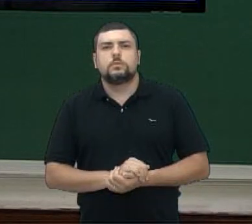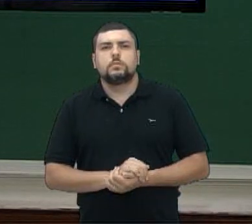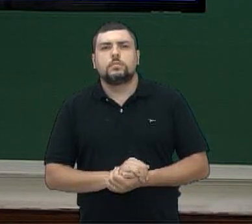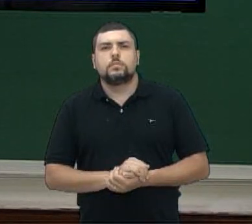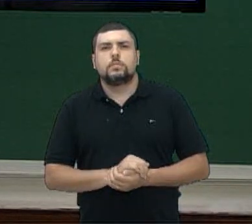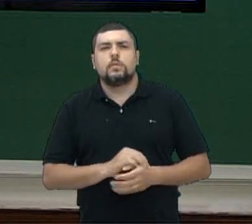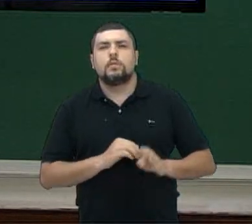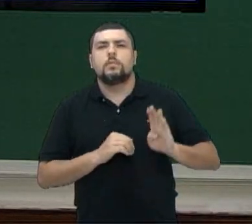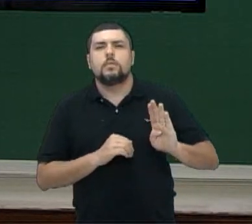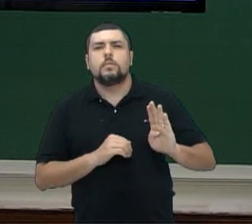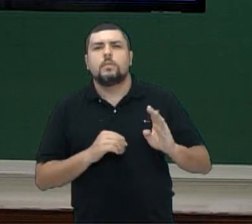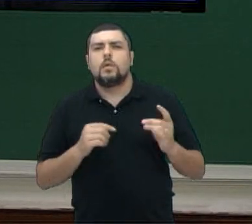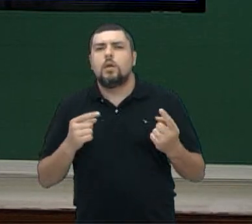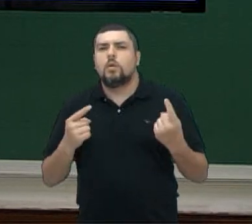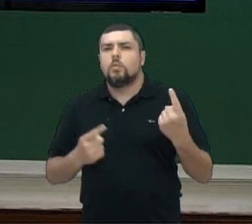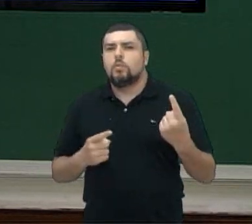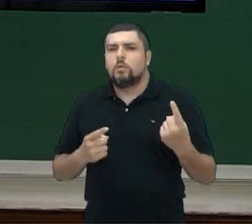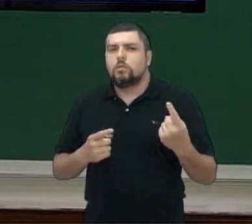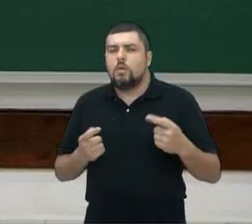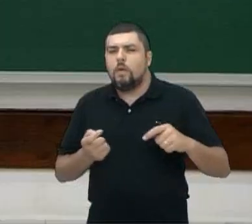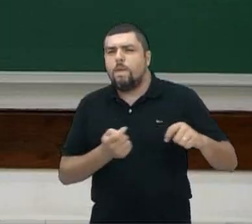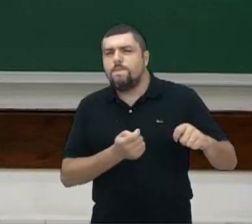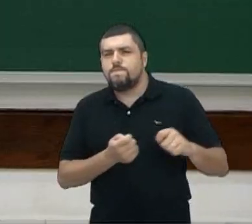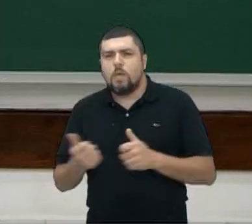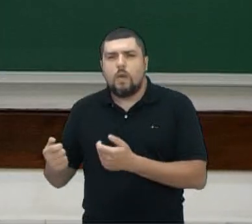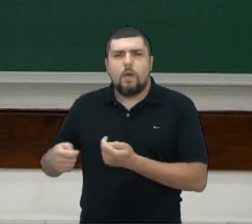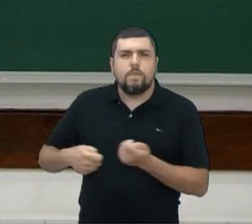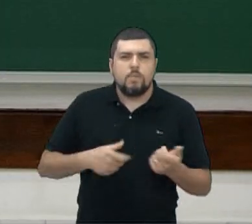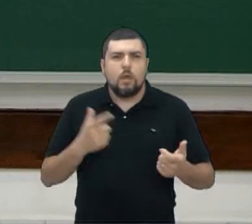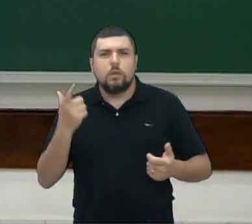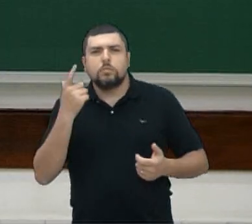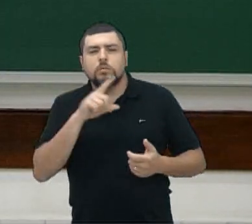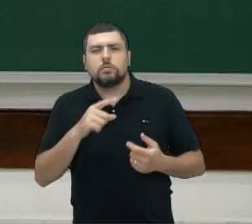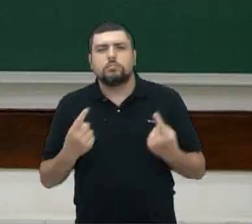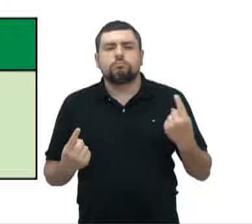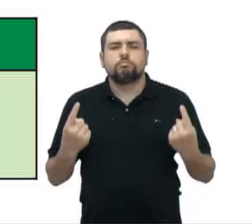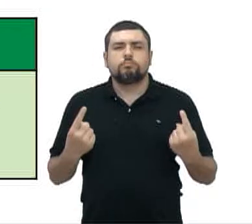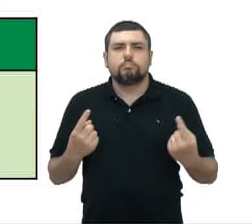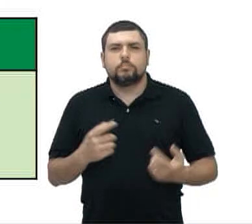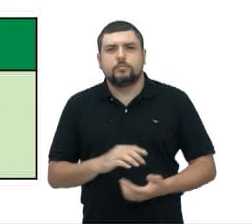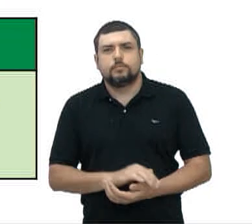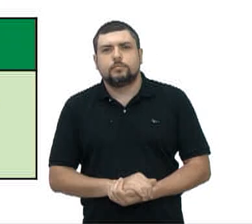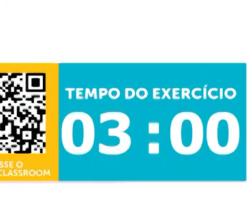que queria através da mentira? Eu vou dar um tempinho para vocês poderem responder.